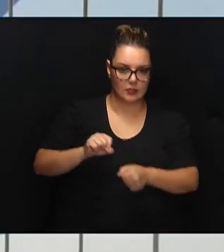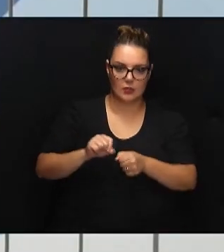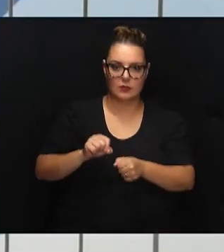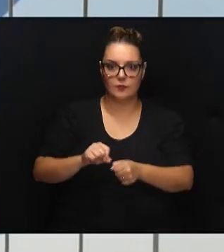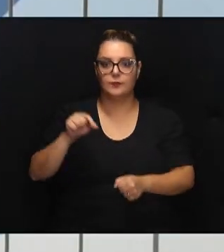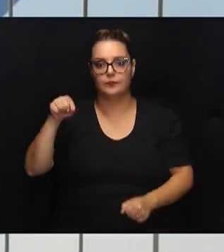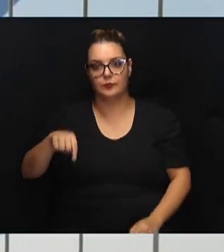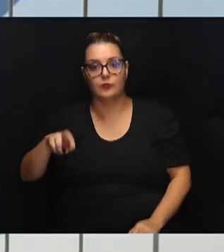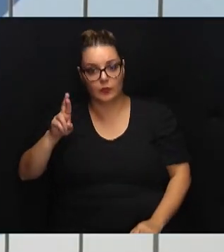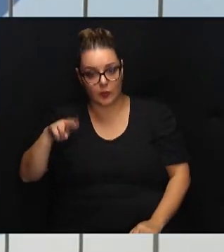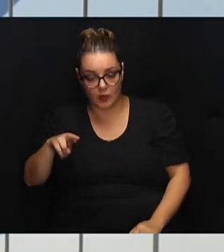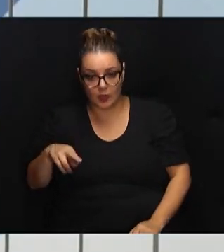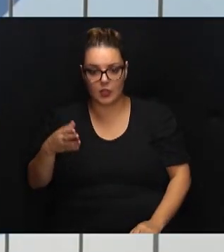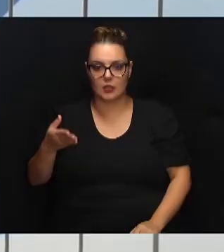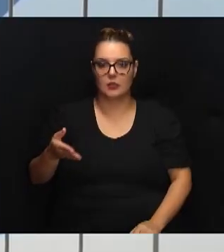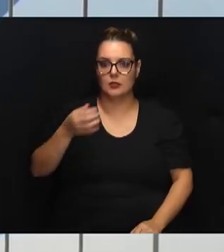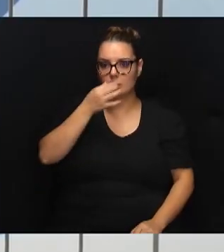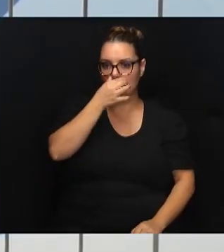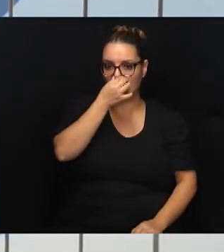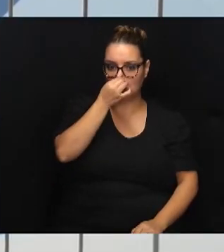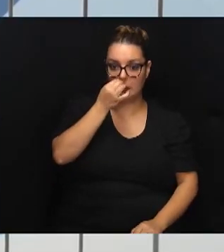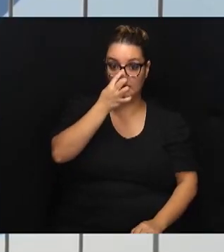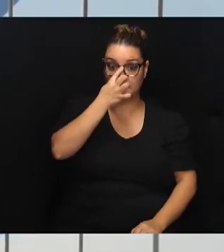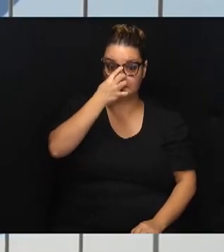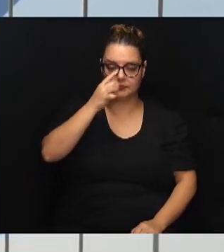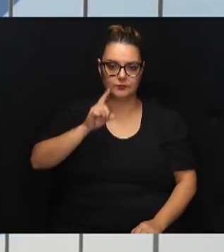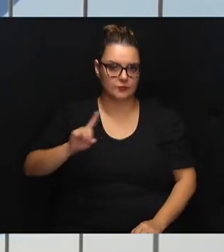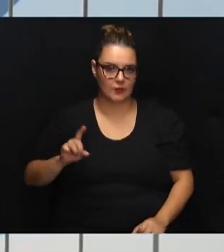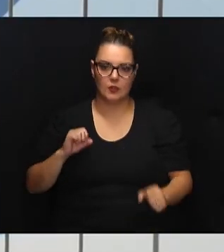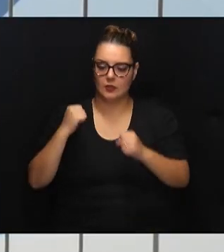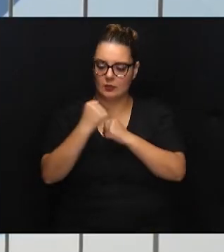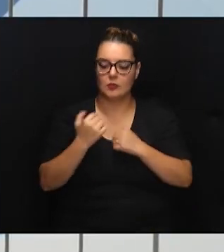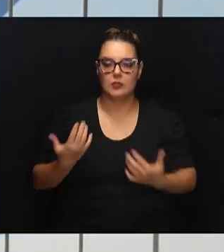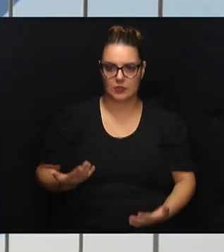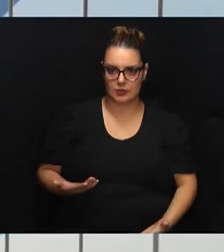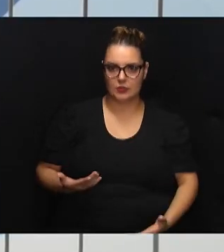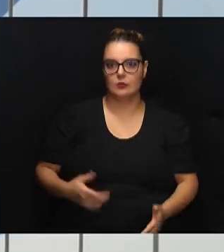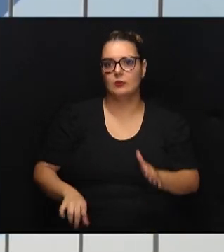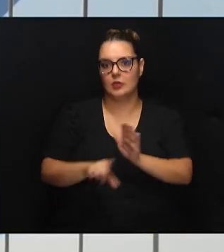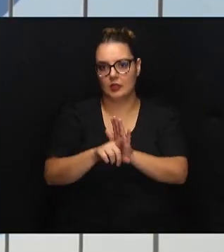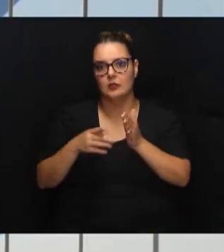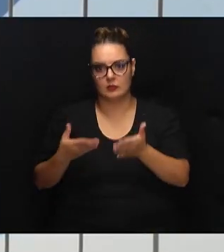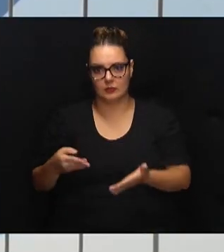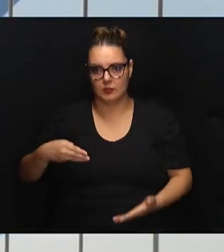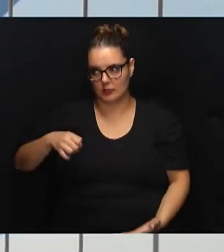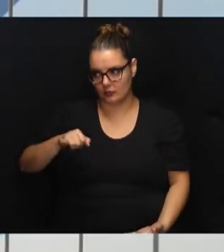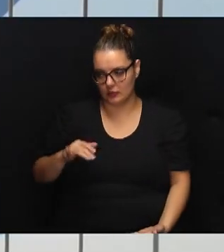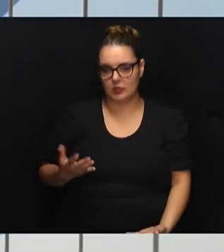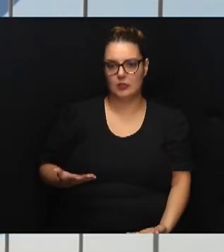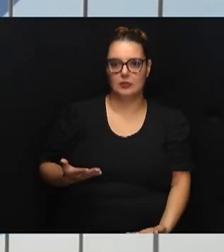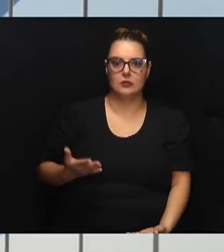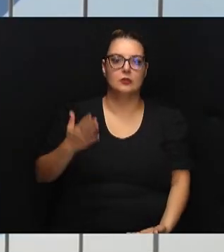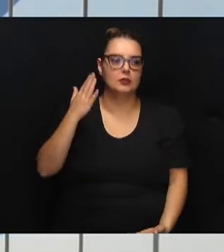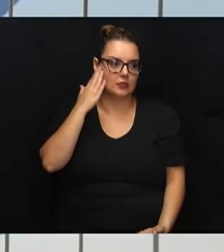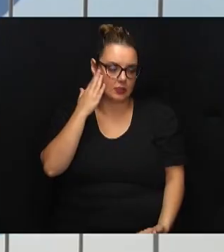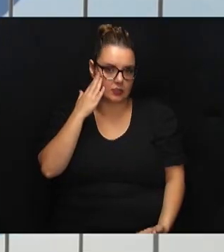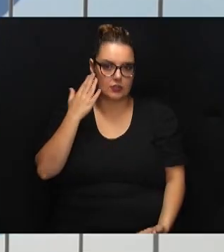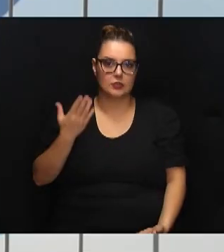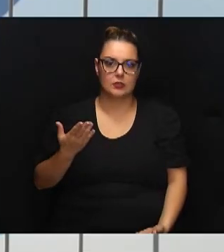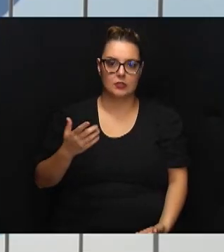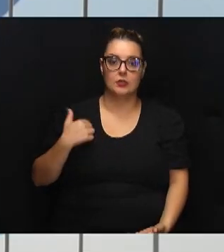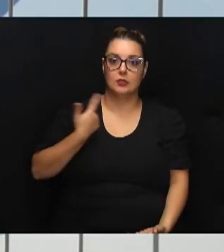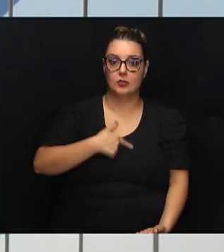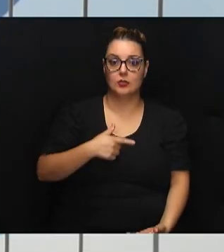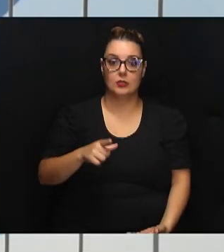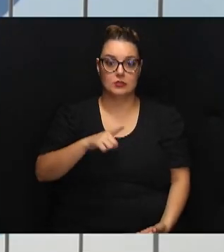esse motivo, ela não está protegida por aquela legislação pelo MEI, tá? E aí a gente tem